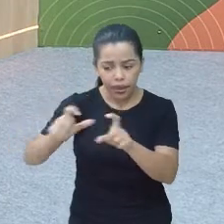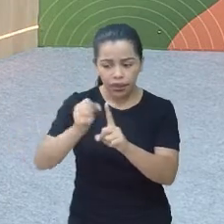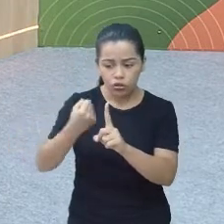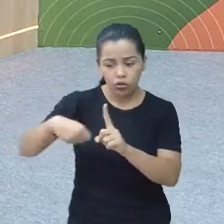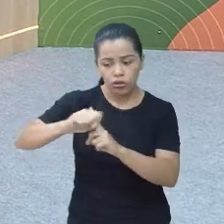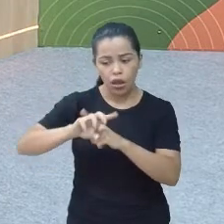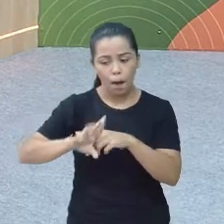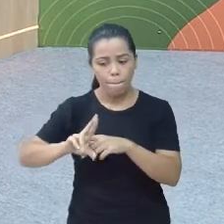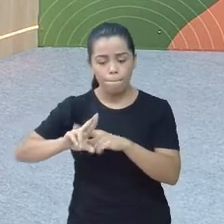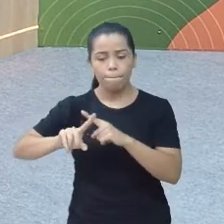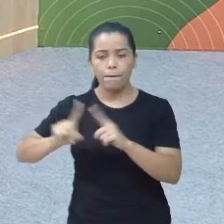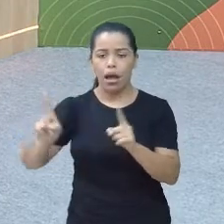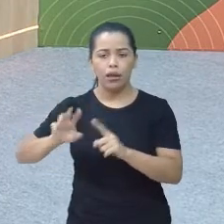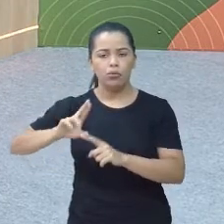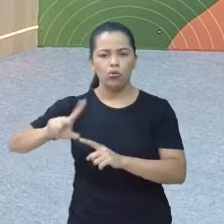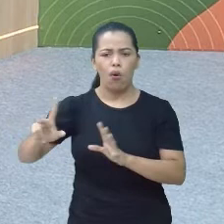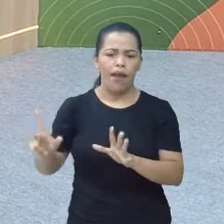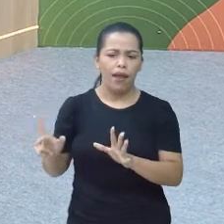notícia. Tá certo?